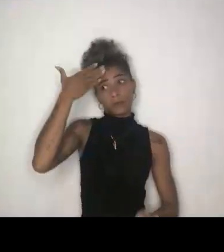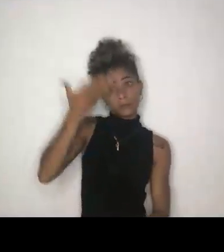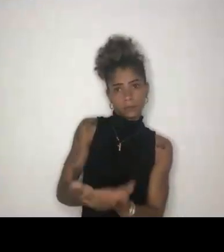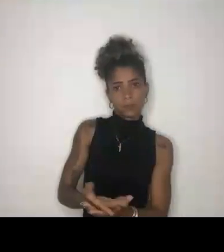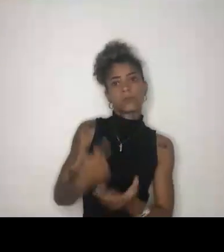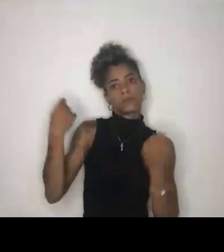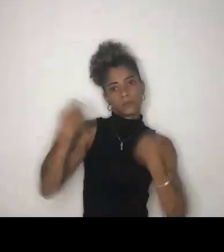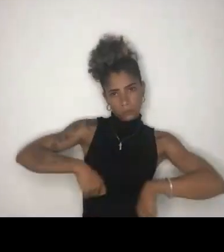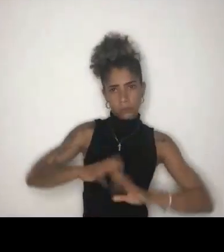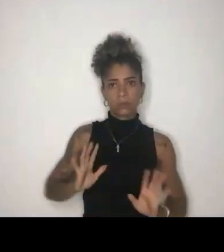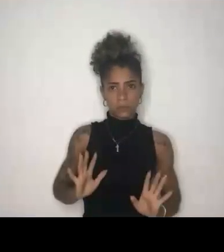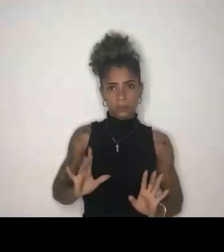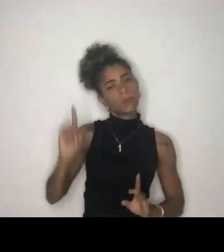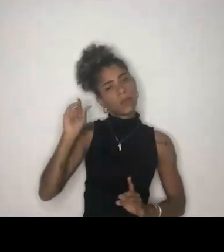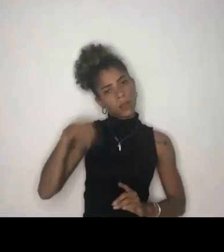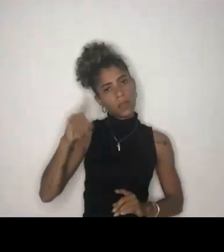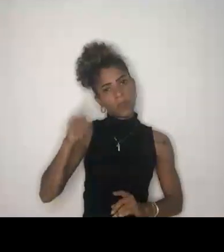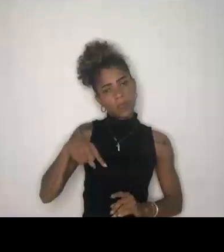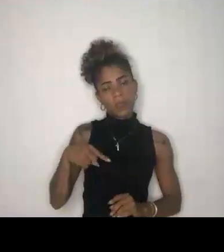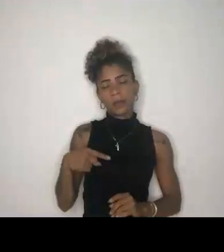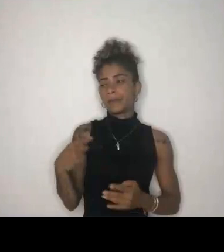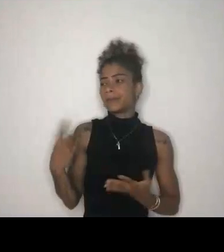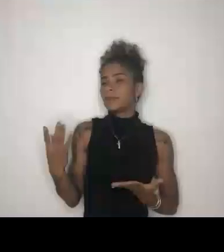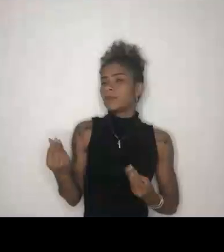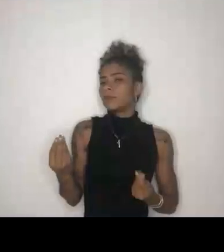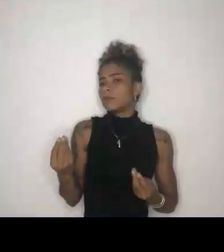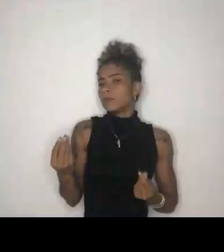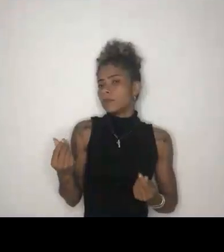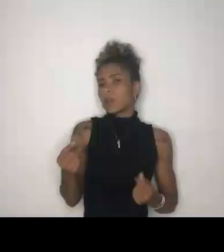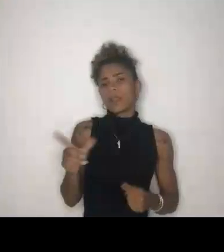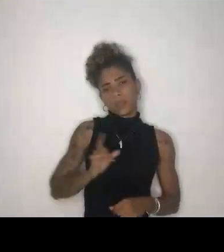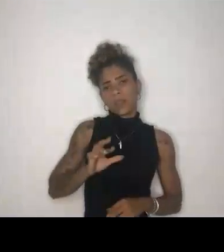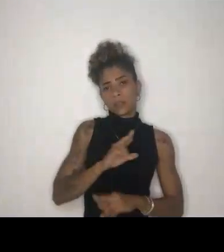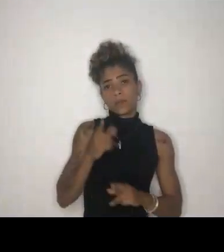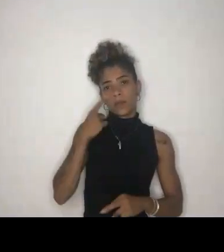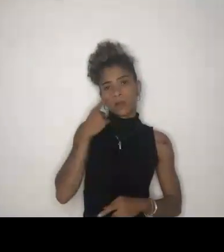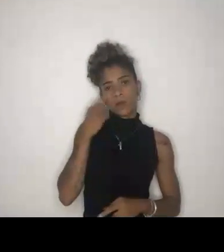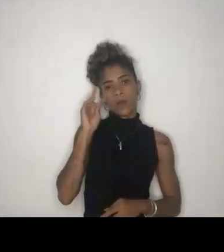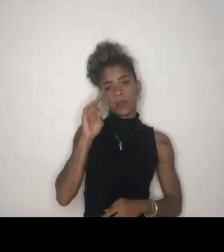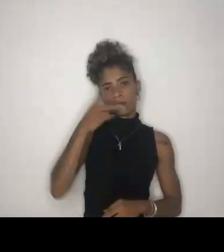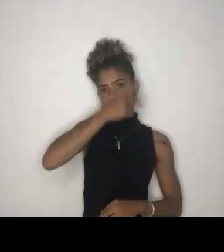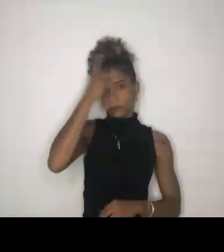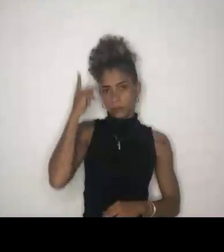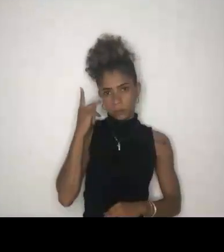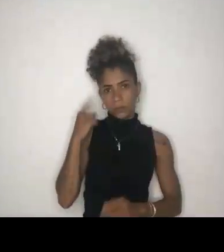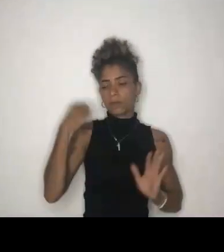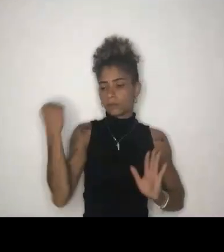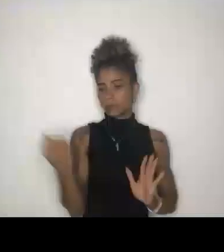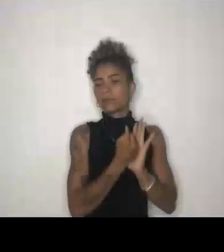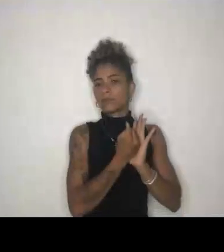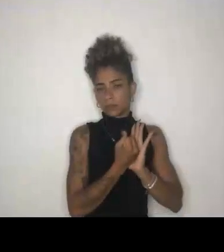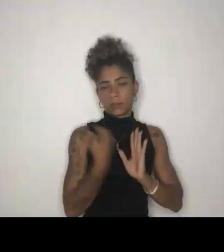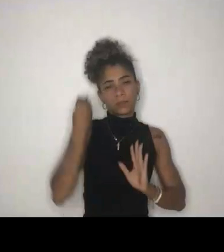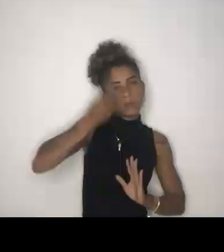aquilo é uma um elemento que vai fazer a diferença no olhar das pessoas que vai fazer diferença na experiência